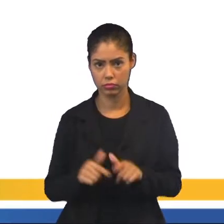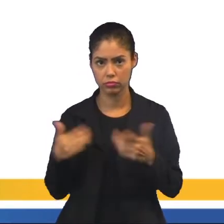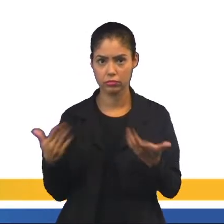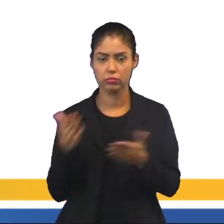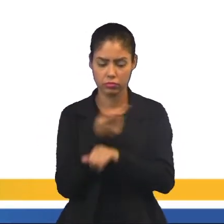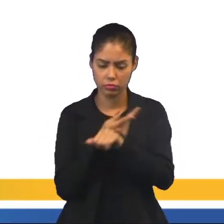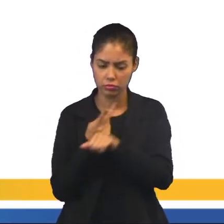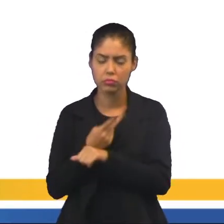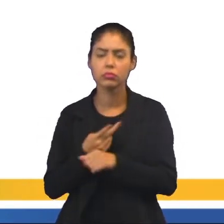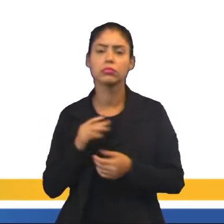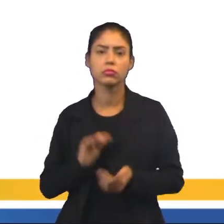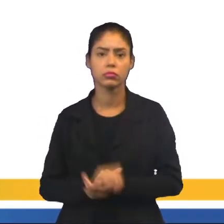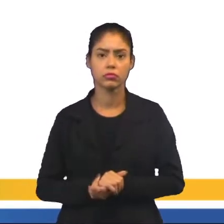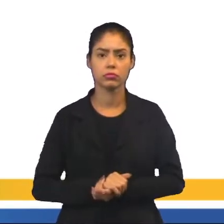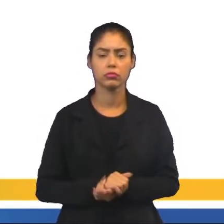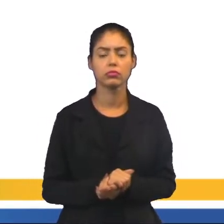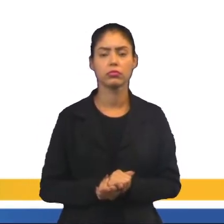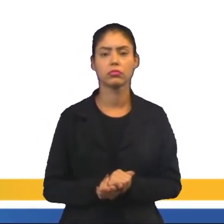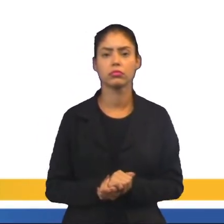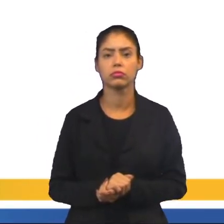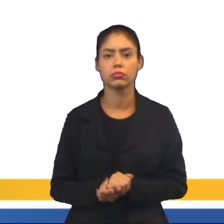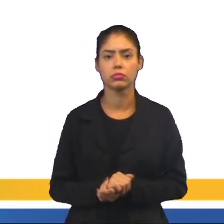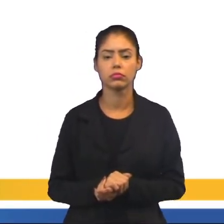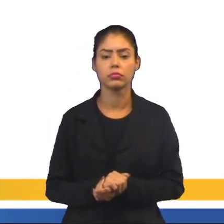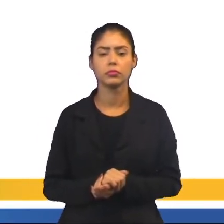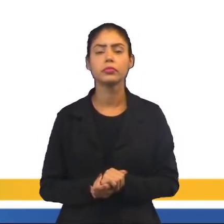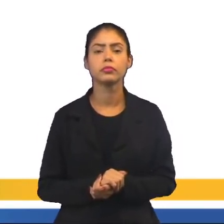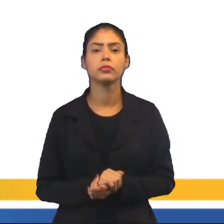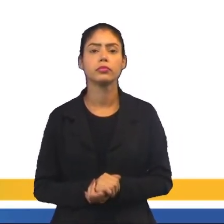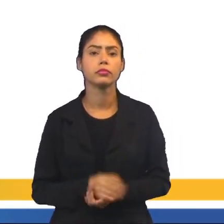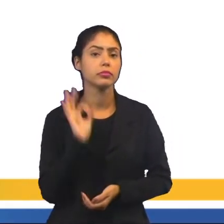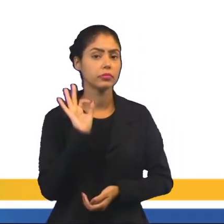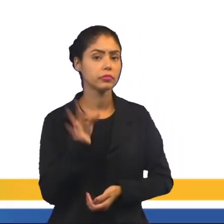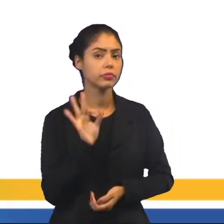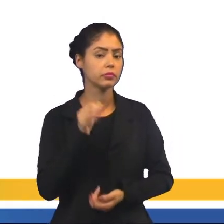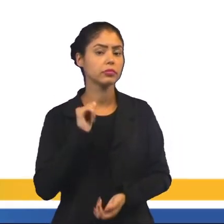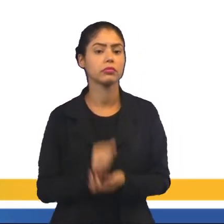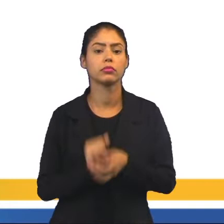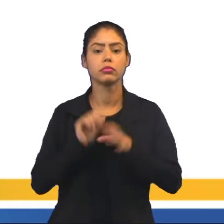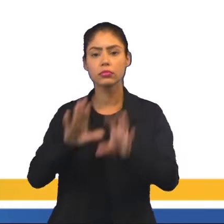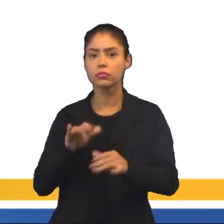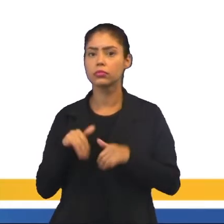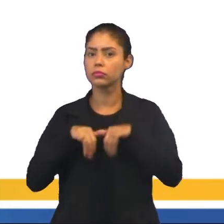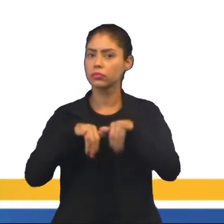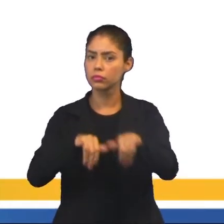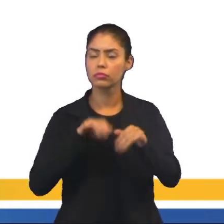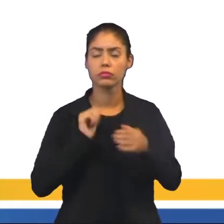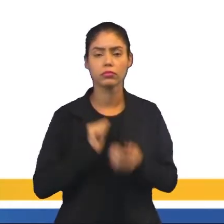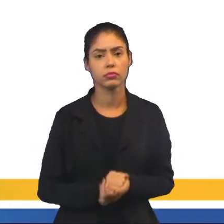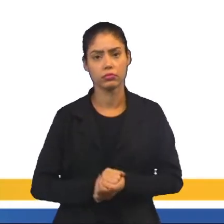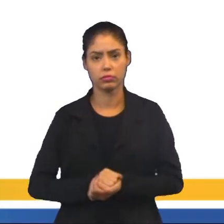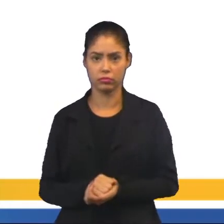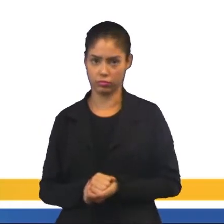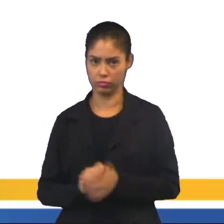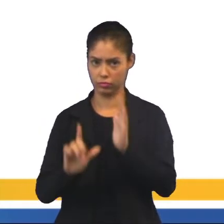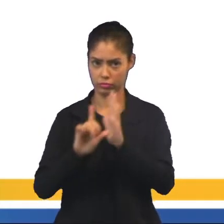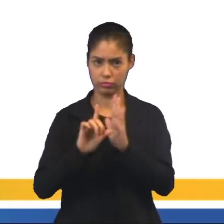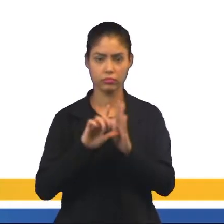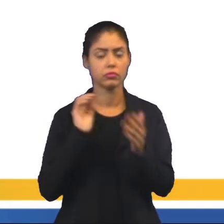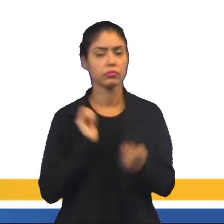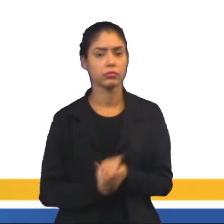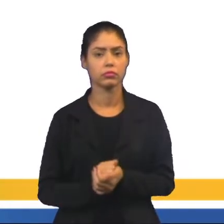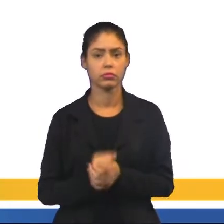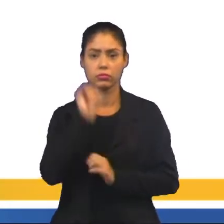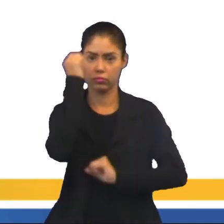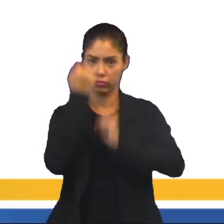estar procurando o mercado de trabalho e pode ocupar aquela função, certo? Isso é no supermercado, isso é na loja, isso é